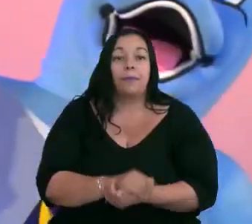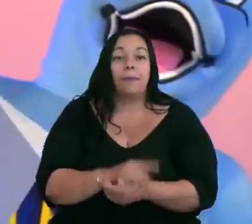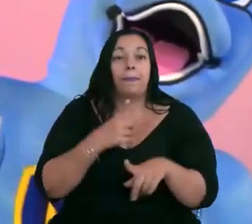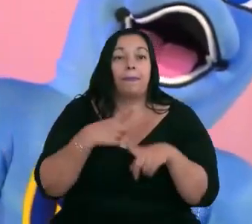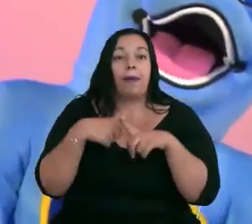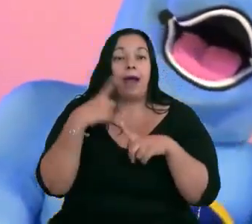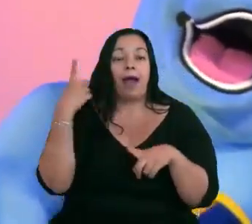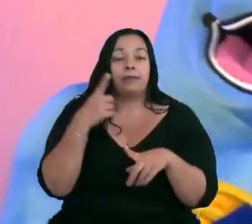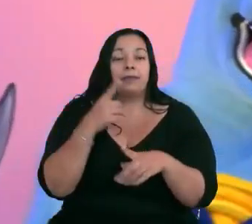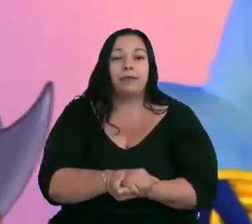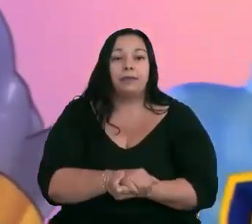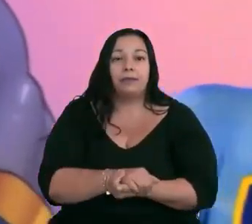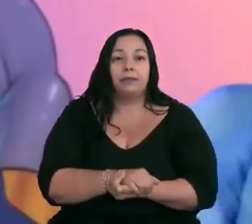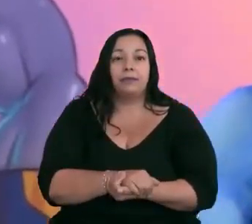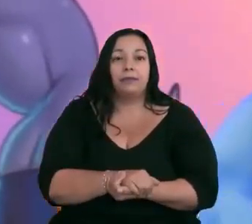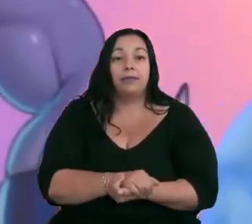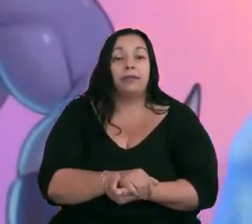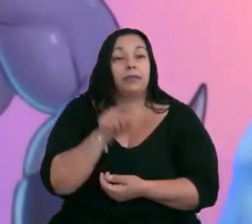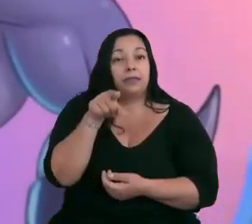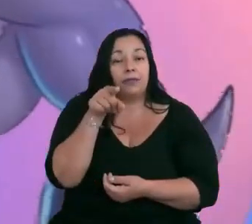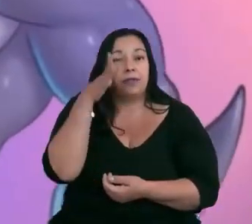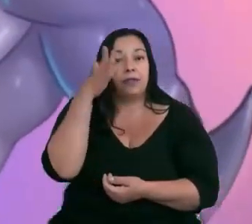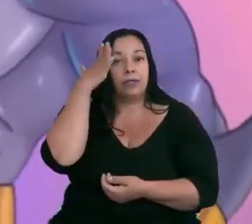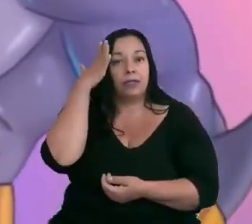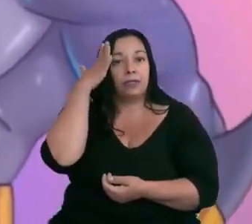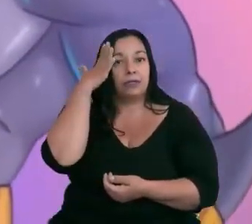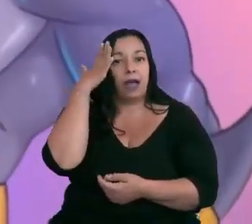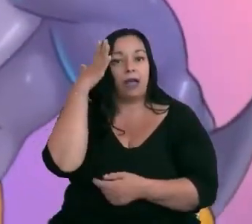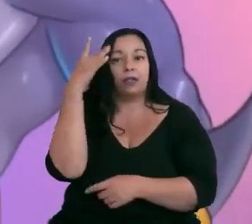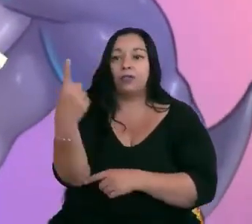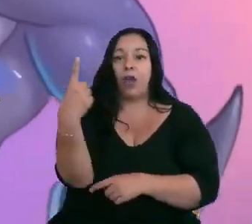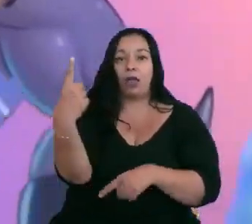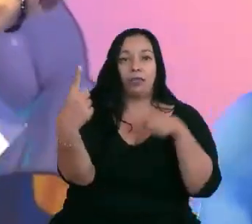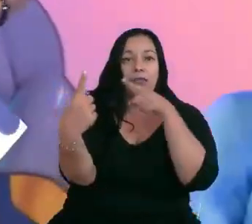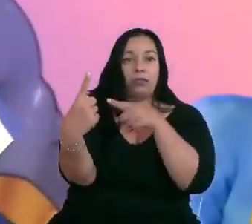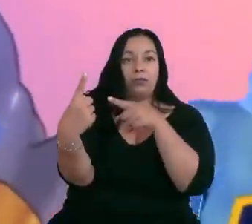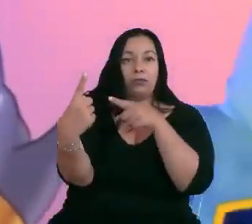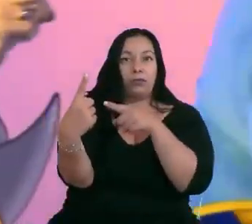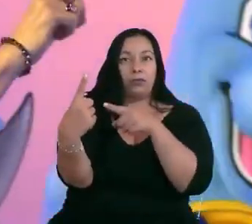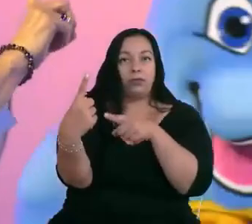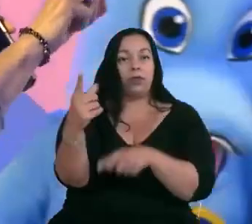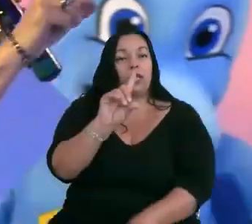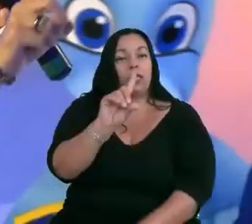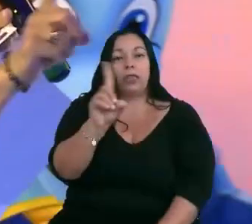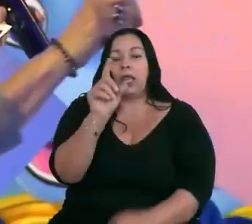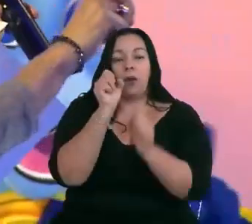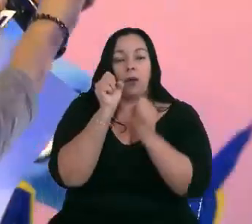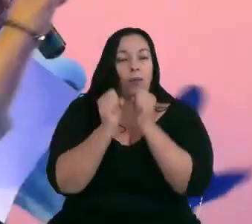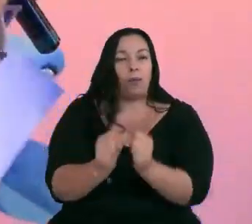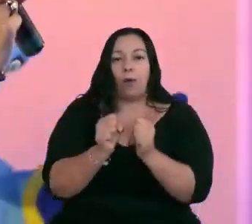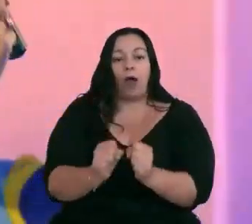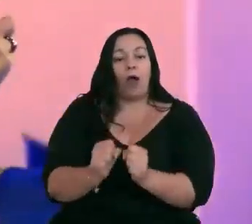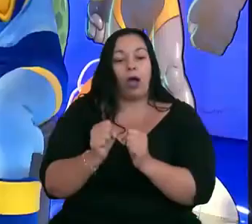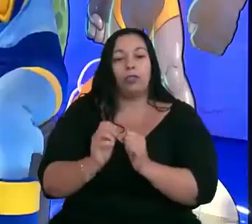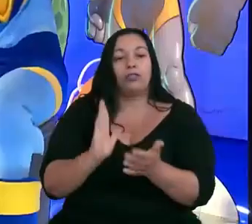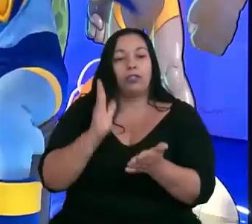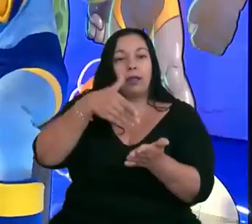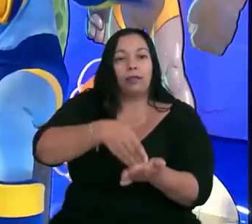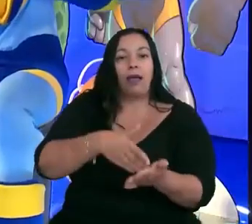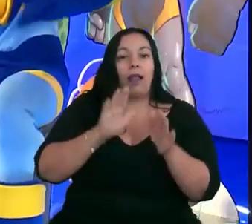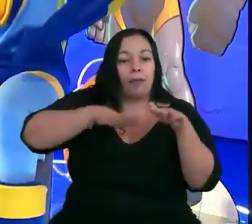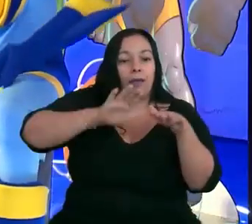Mas, se você está sozinho, não pode entrar na piscina sem um